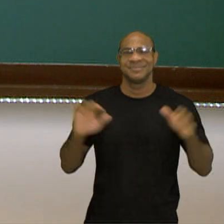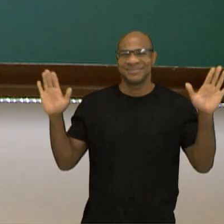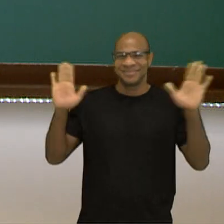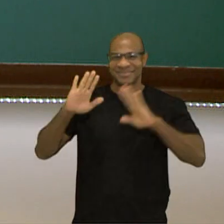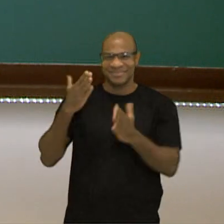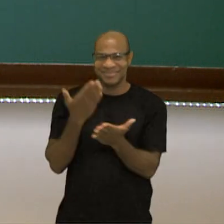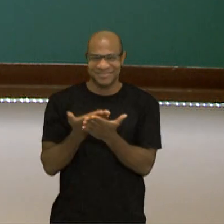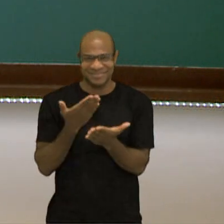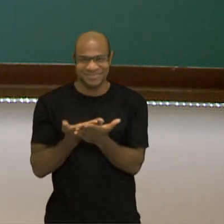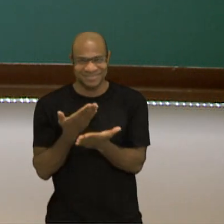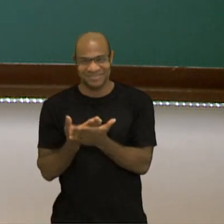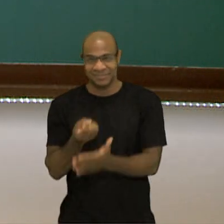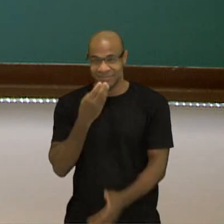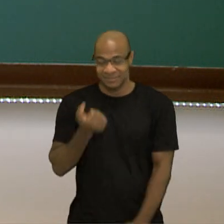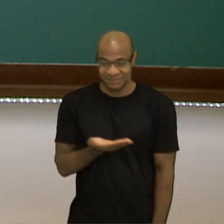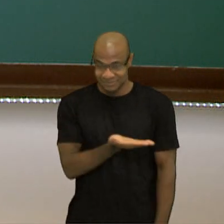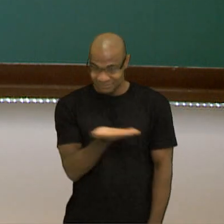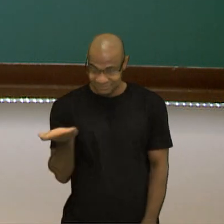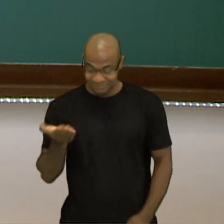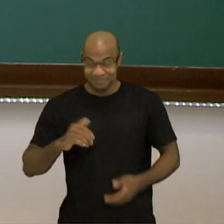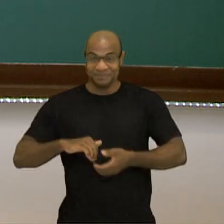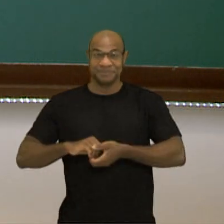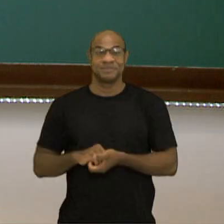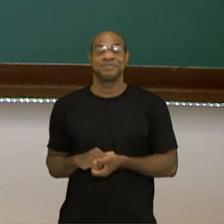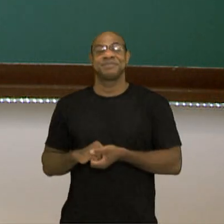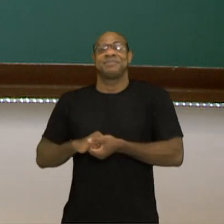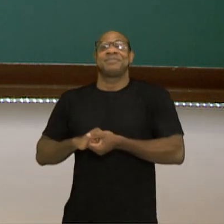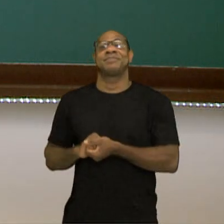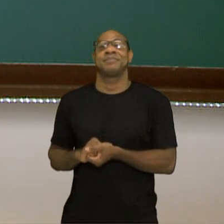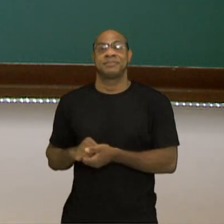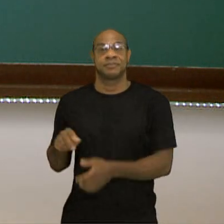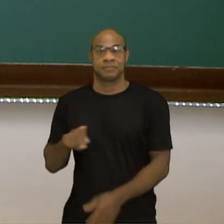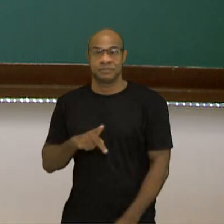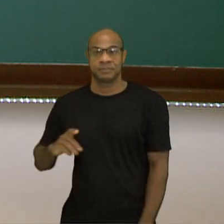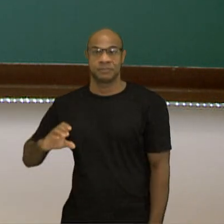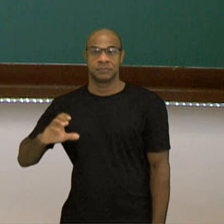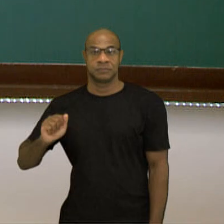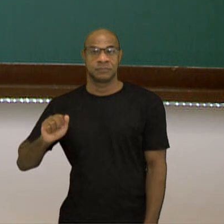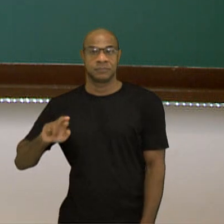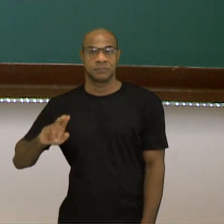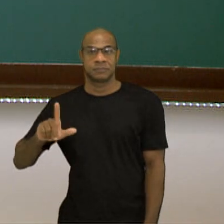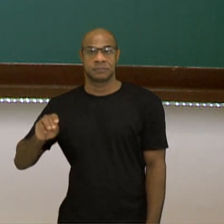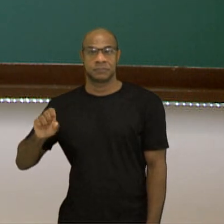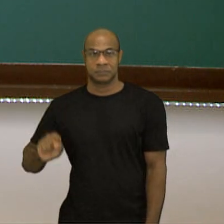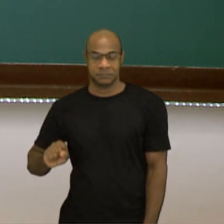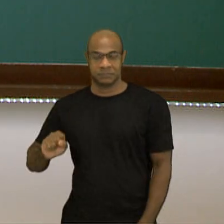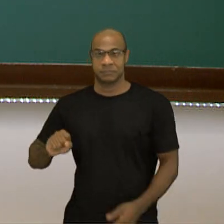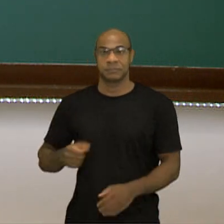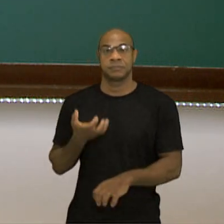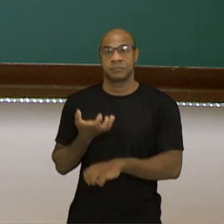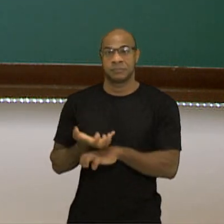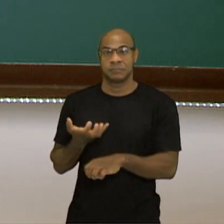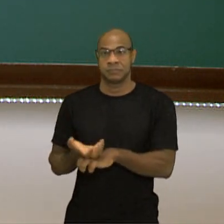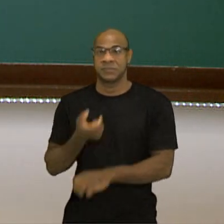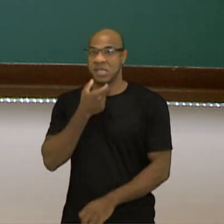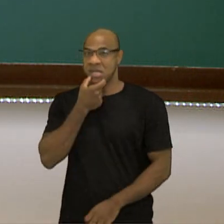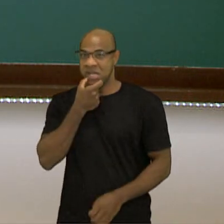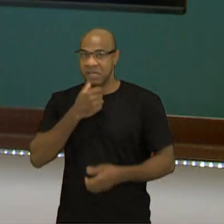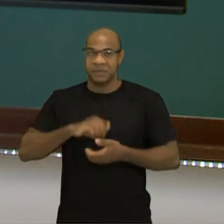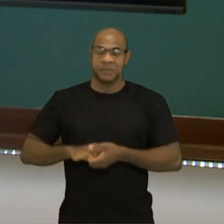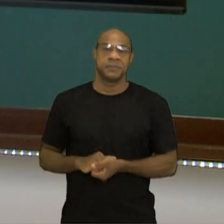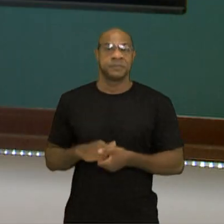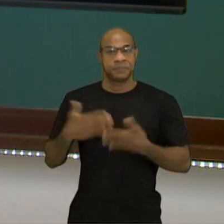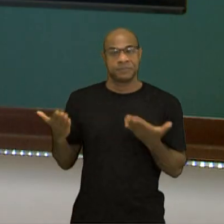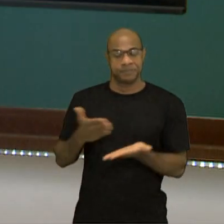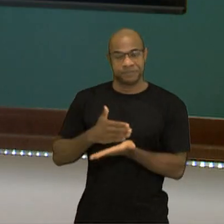Hello students, how are you? Tudo bem com vocês? I am Teacher Carlos and let's get started. Sou o professor Carlos e